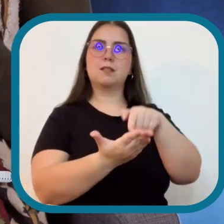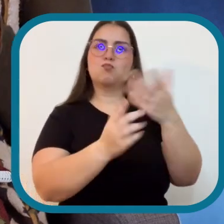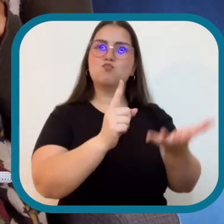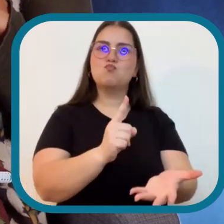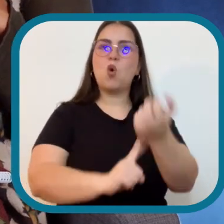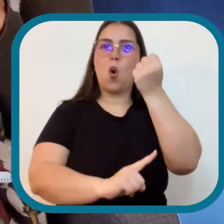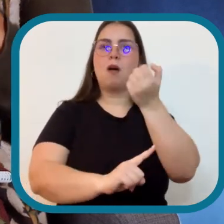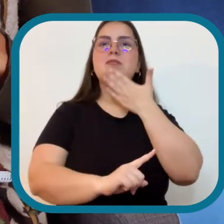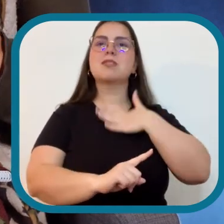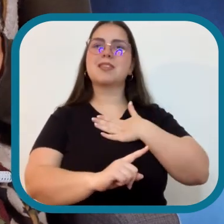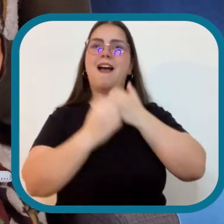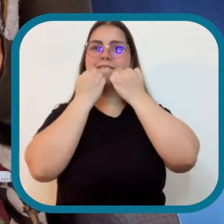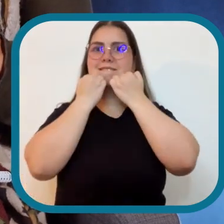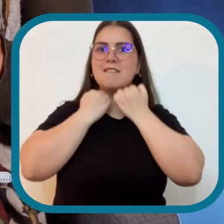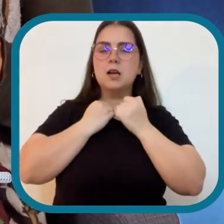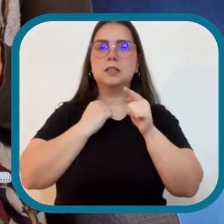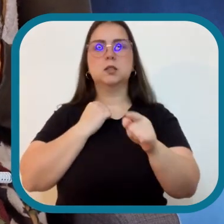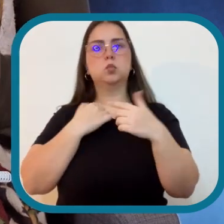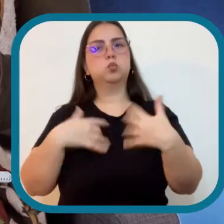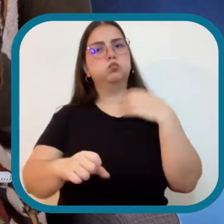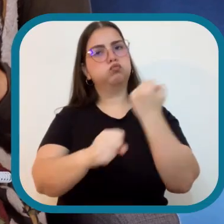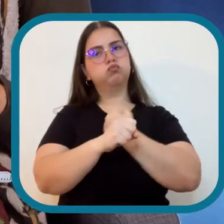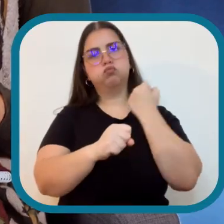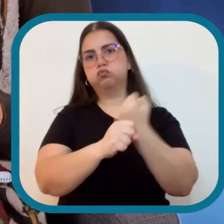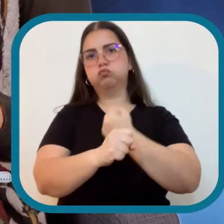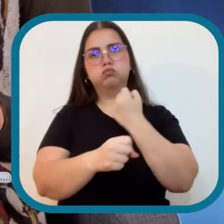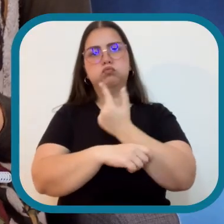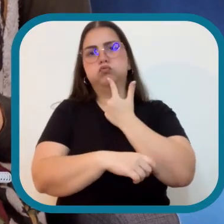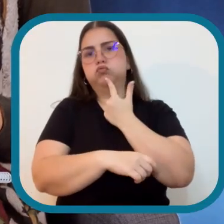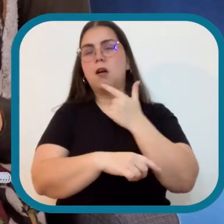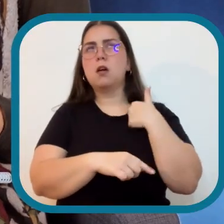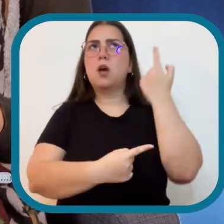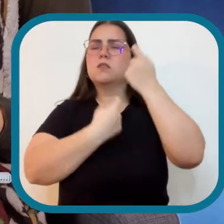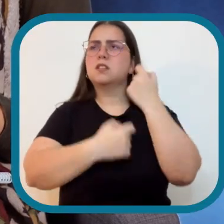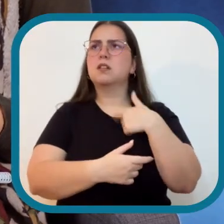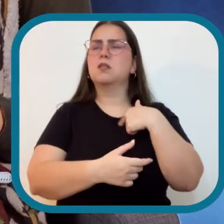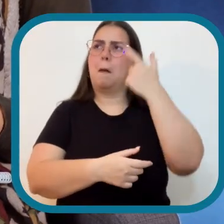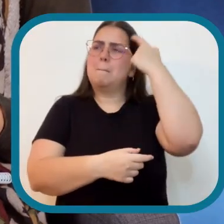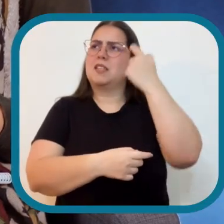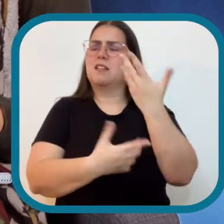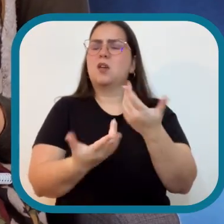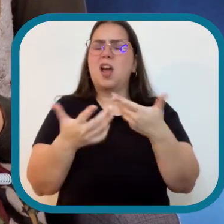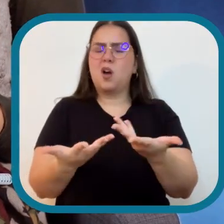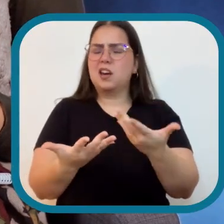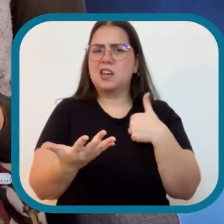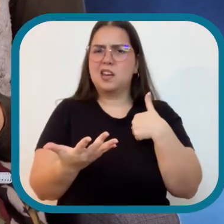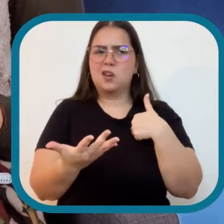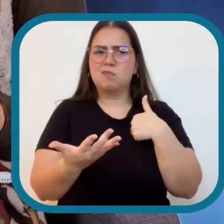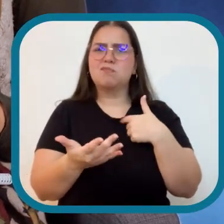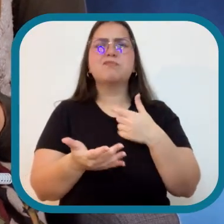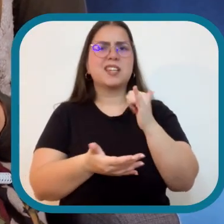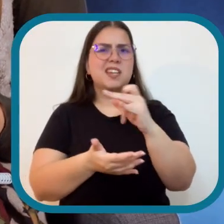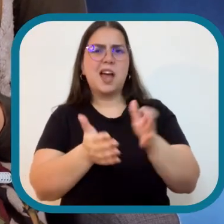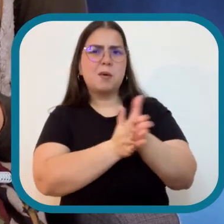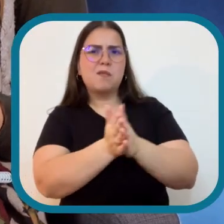que seja satisfatório, isso dá muito trabalho. E às vezes eu dou por mim a pensar, eu não quero agora, neste momento,